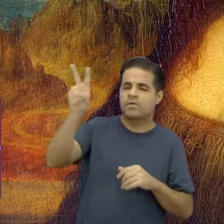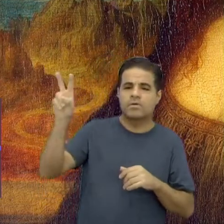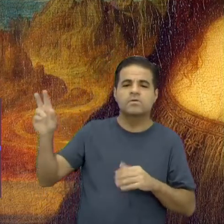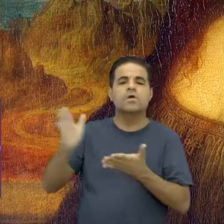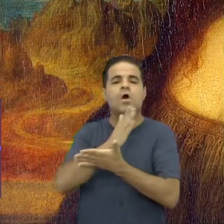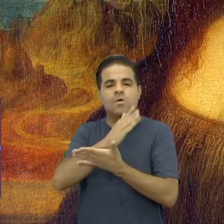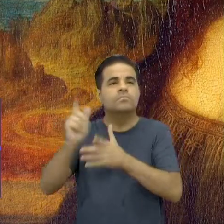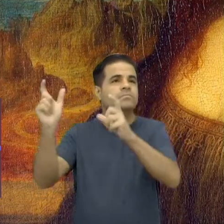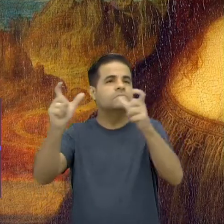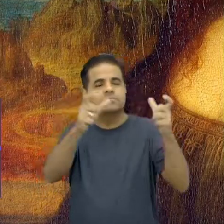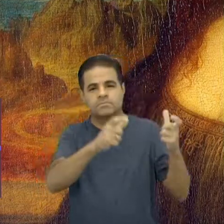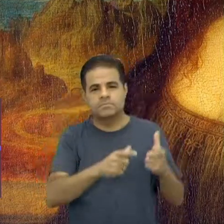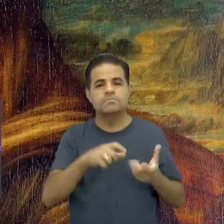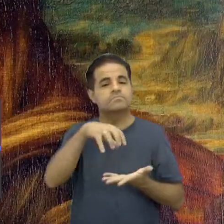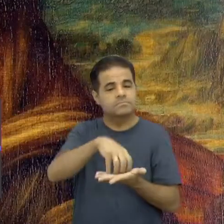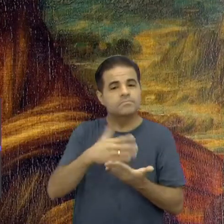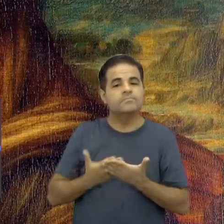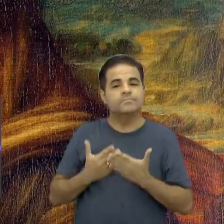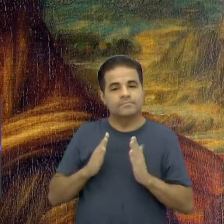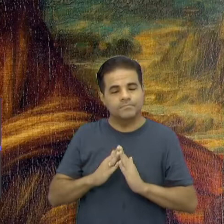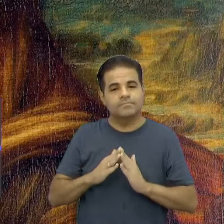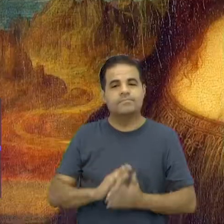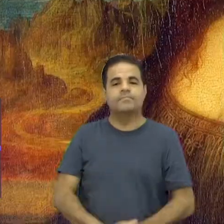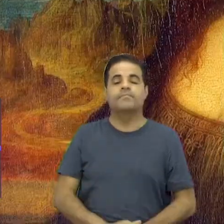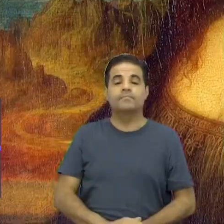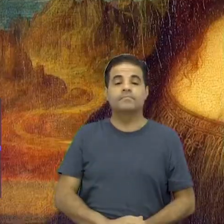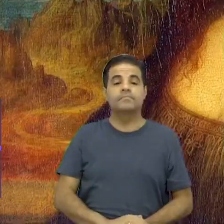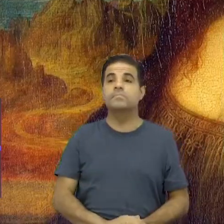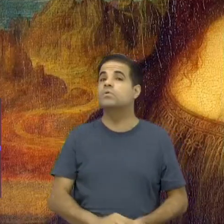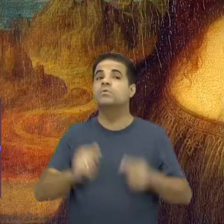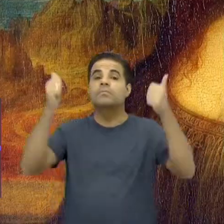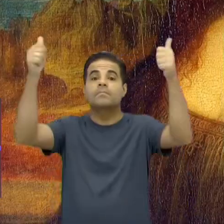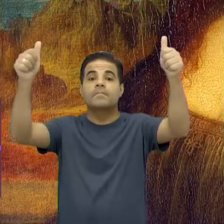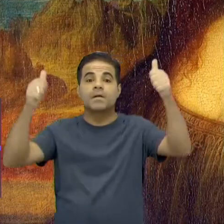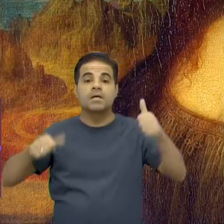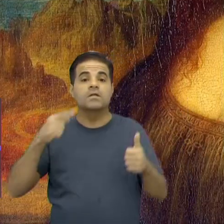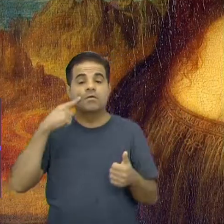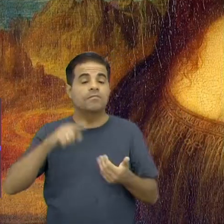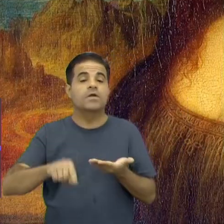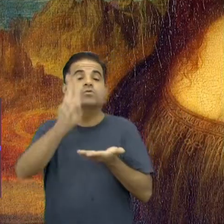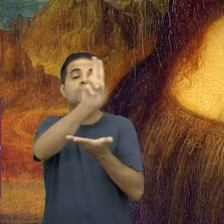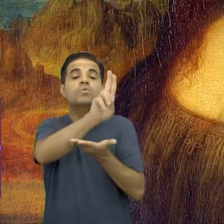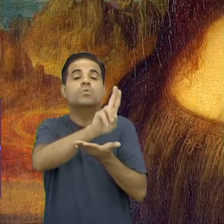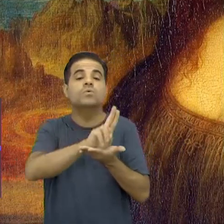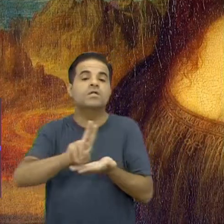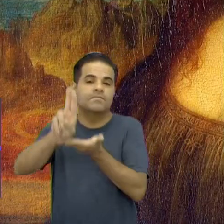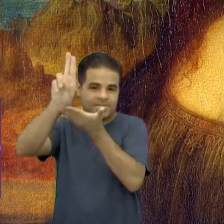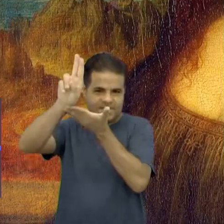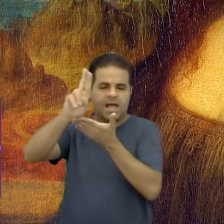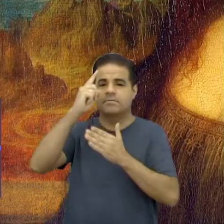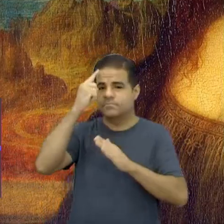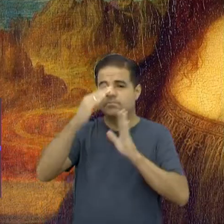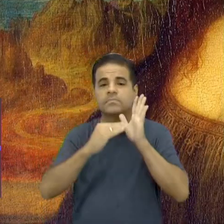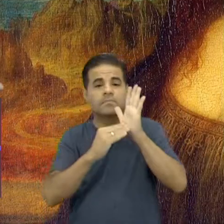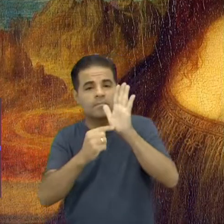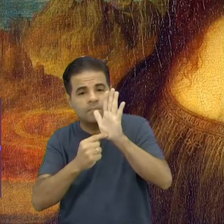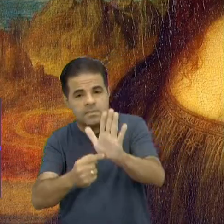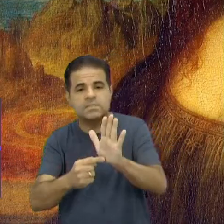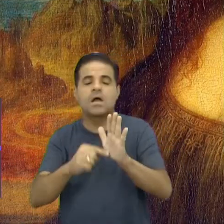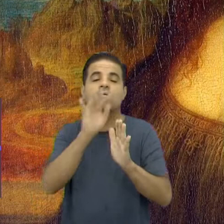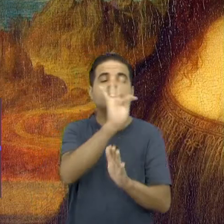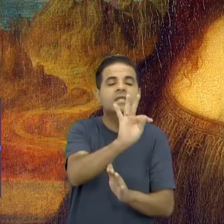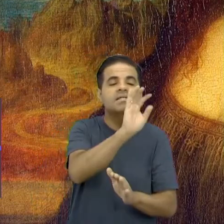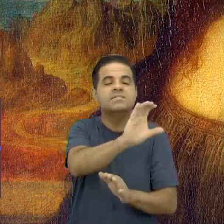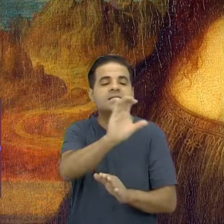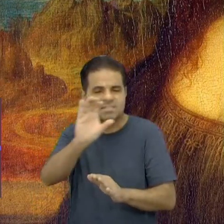algumas unidades escolares. Boa, é verdade, tem mesmo. E o banner eu já vejo muito em universidades, principalmente a apresentação de TCC, trabalho de conclusão de